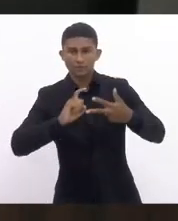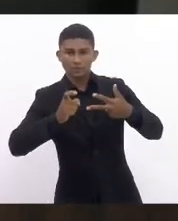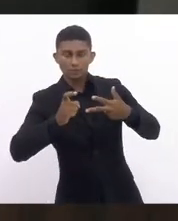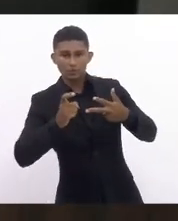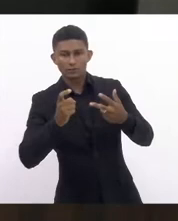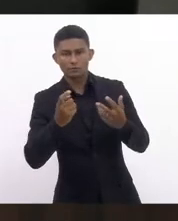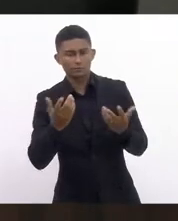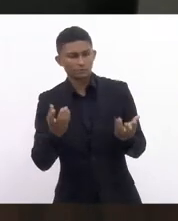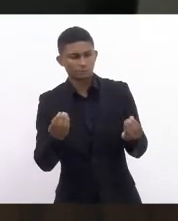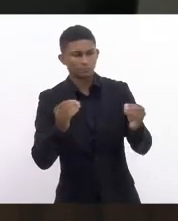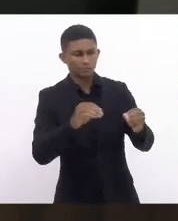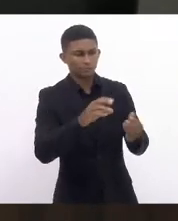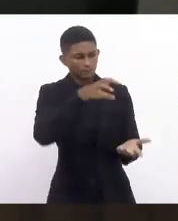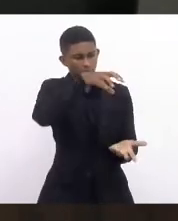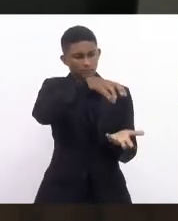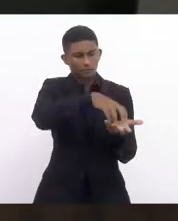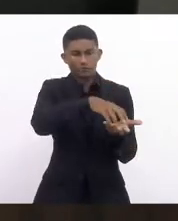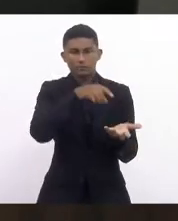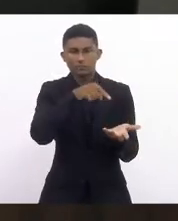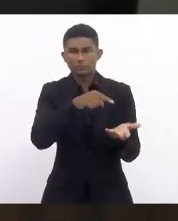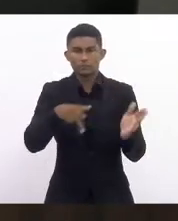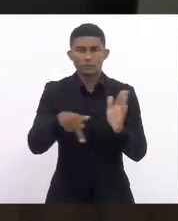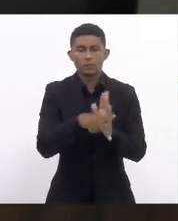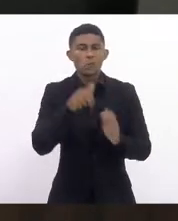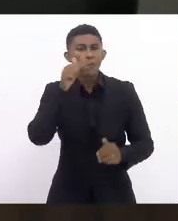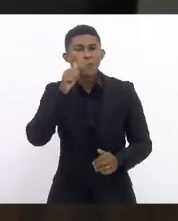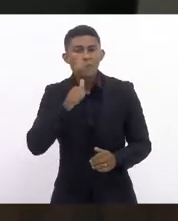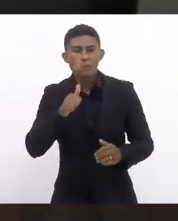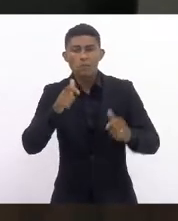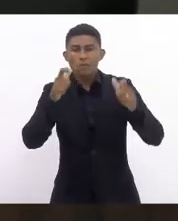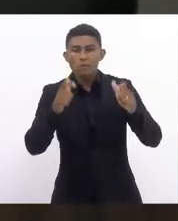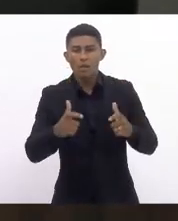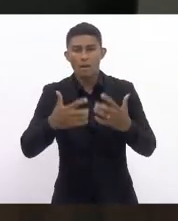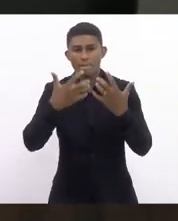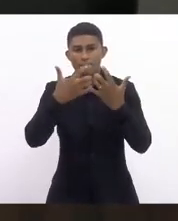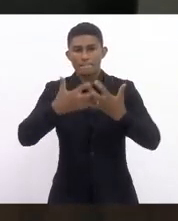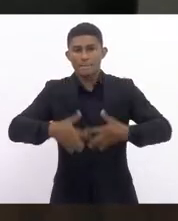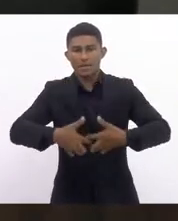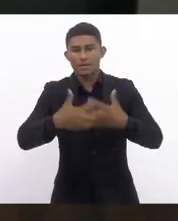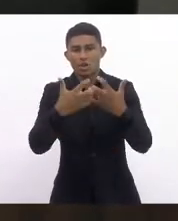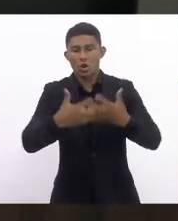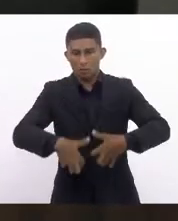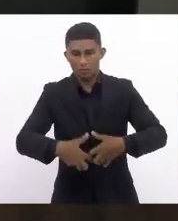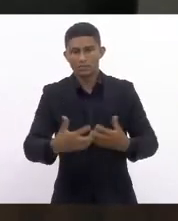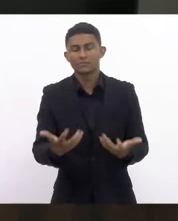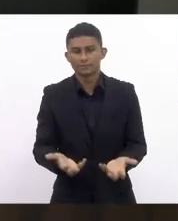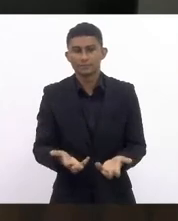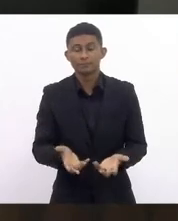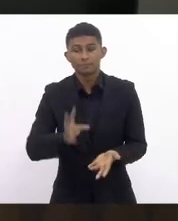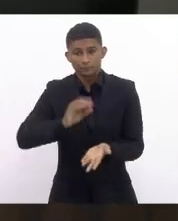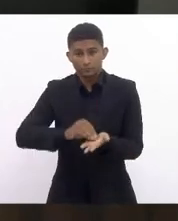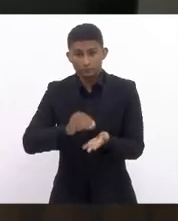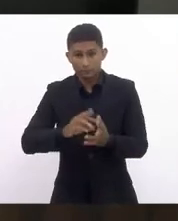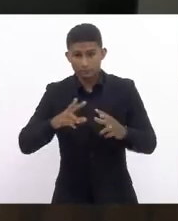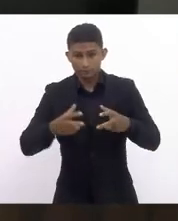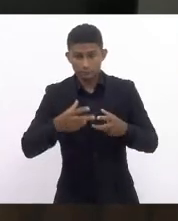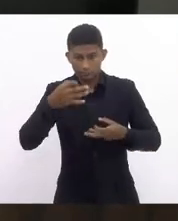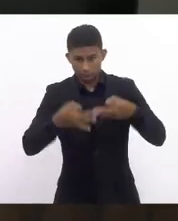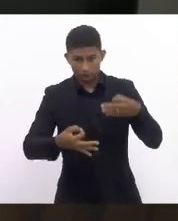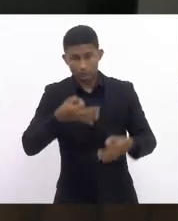Delegacia Especializada de Atendimento à Mulher, DEAM, no município de Petrópolis. Pendente de pareceres das comissões de Constituição e